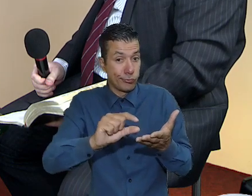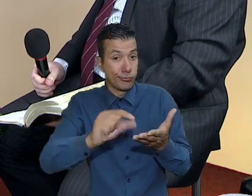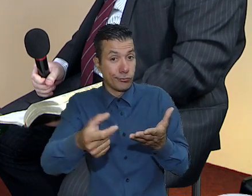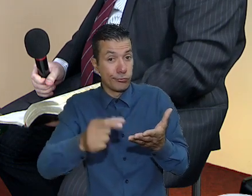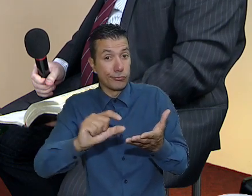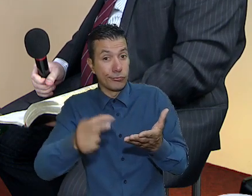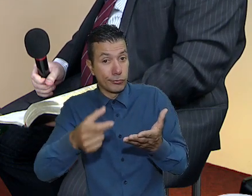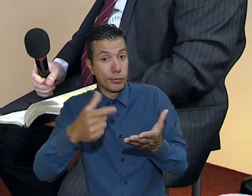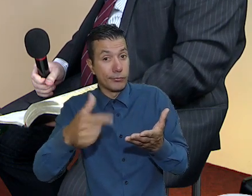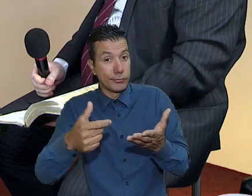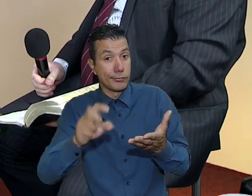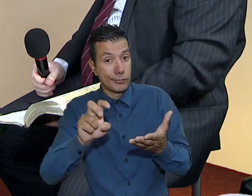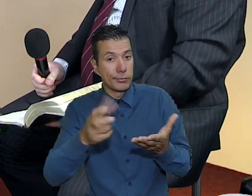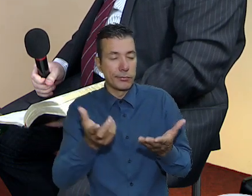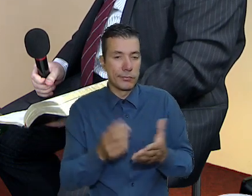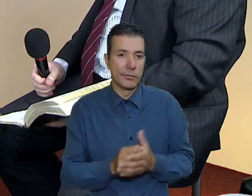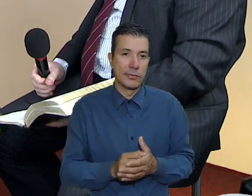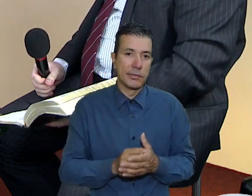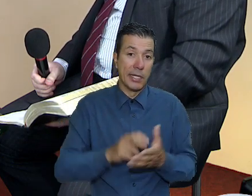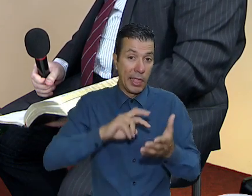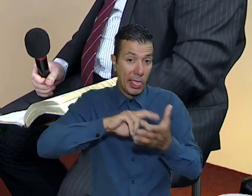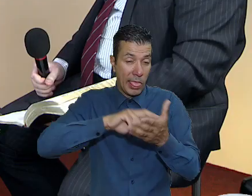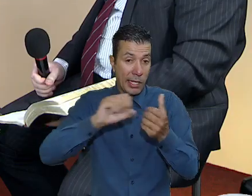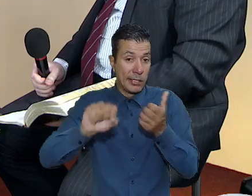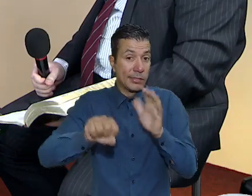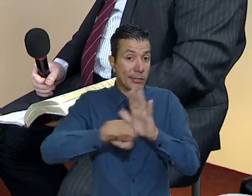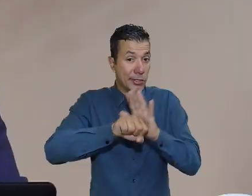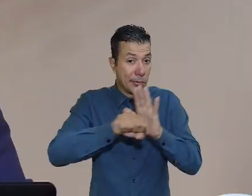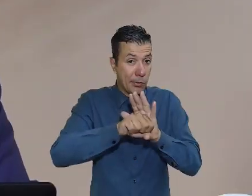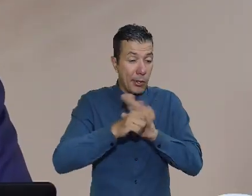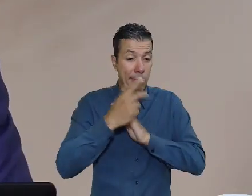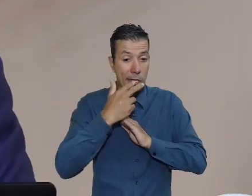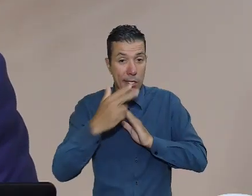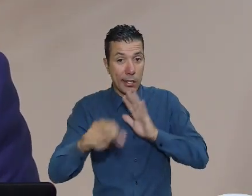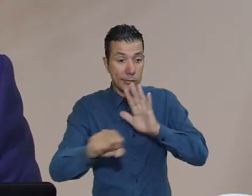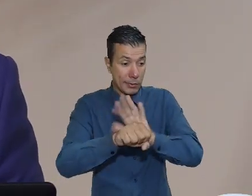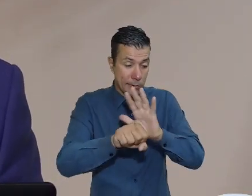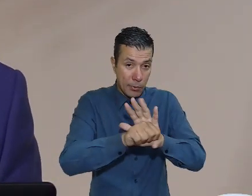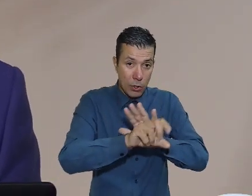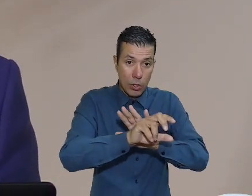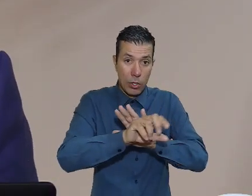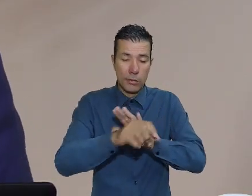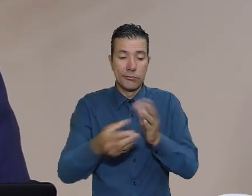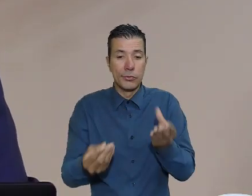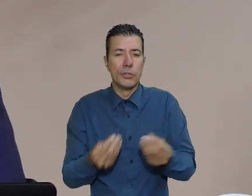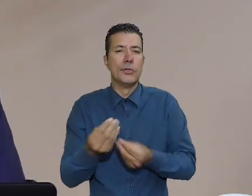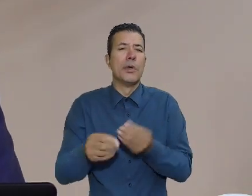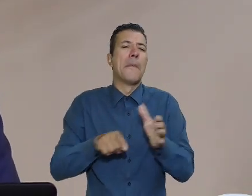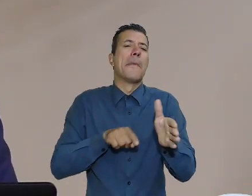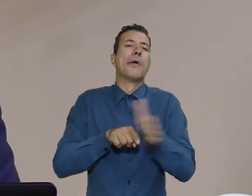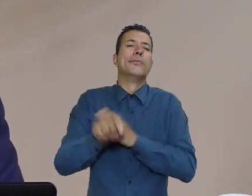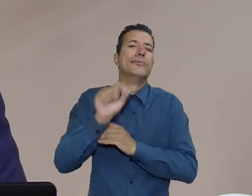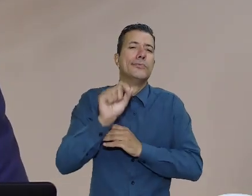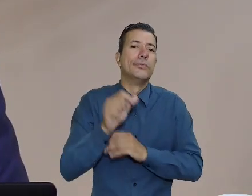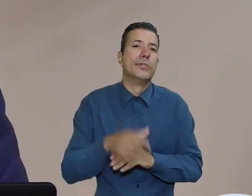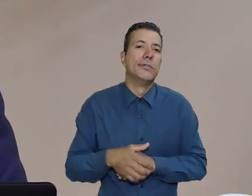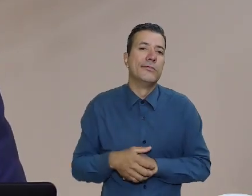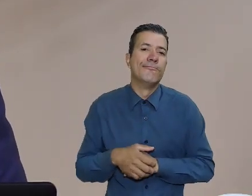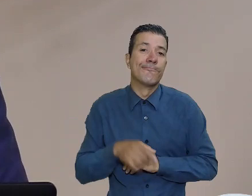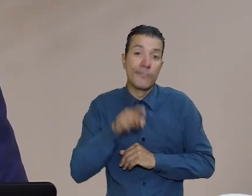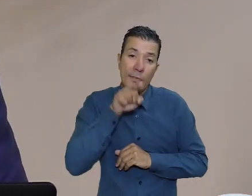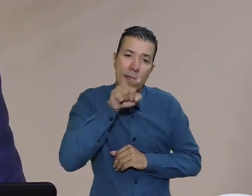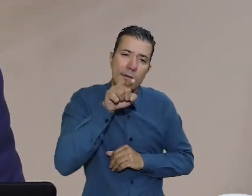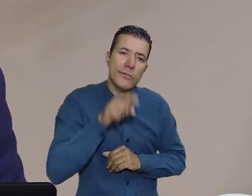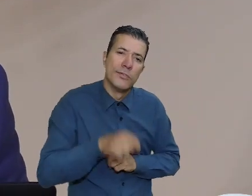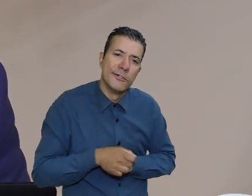era uma linguagem simbólica. As informações que foram sendo acrescentadas. E a pergunta que surge, talvez essa seja a